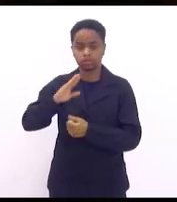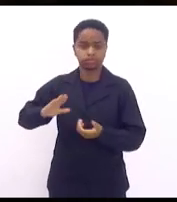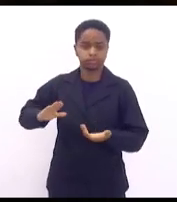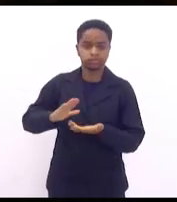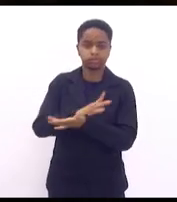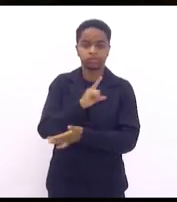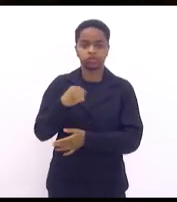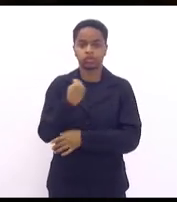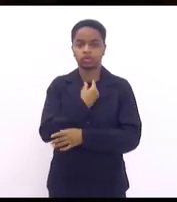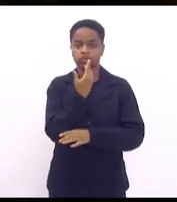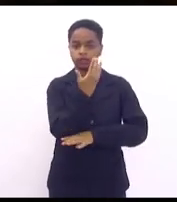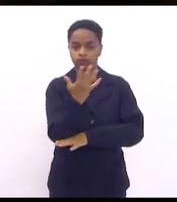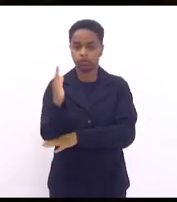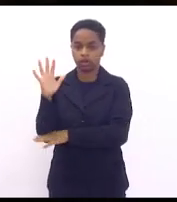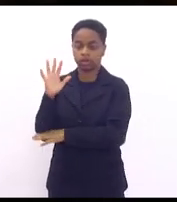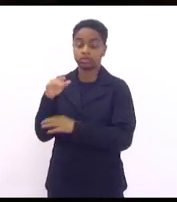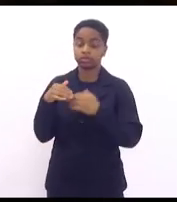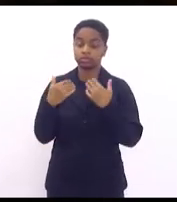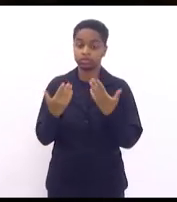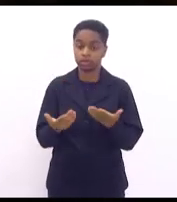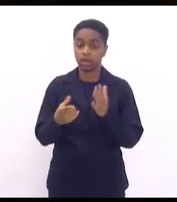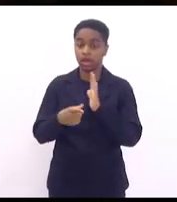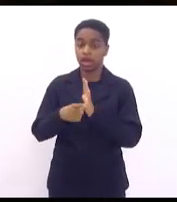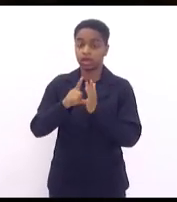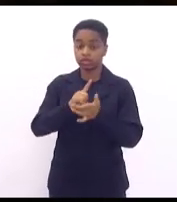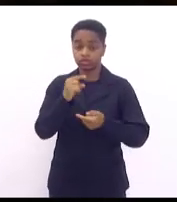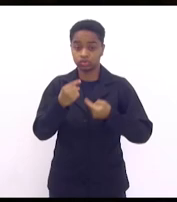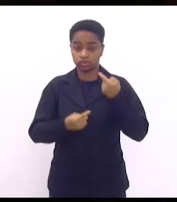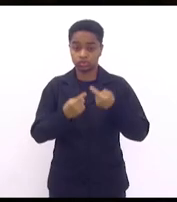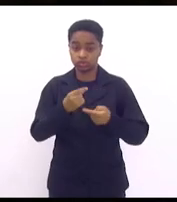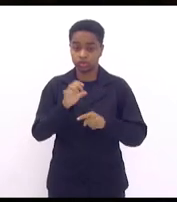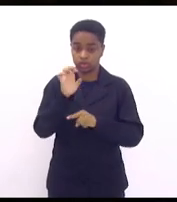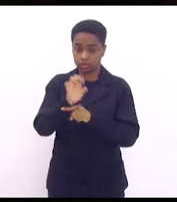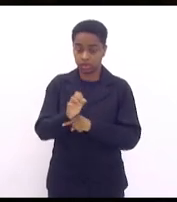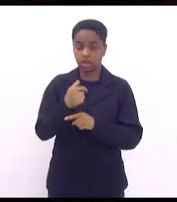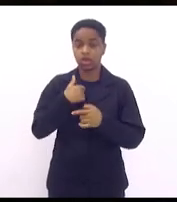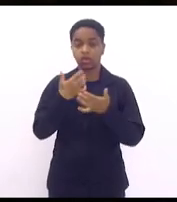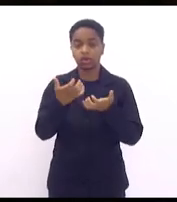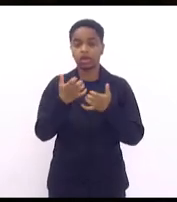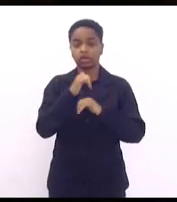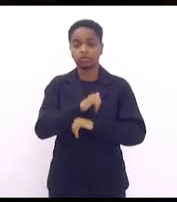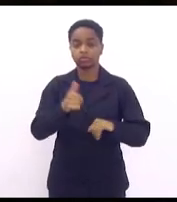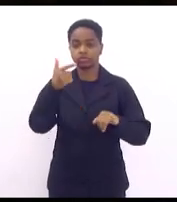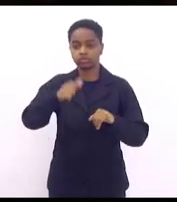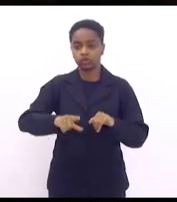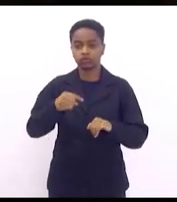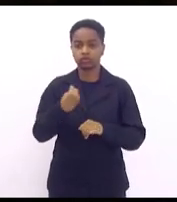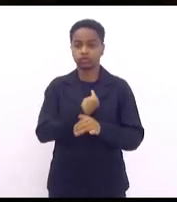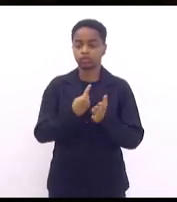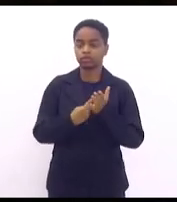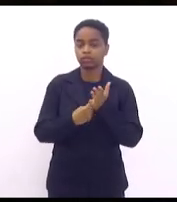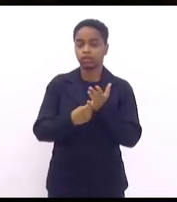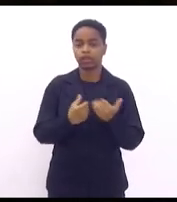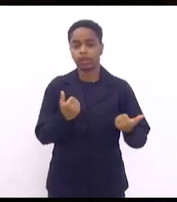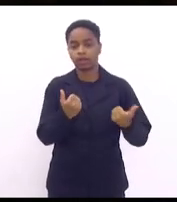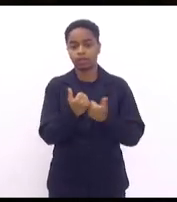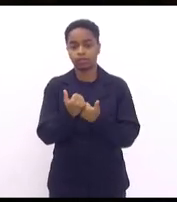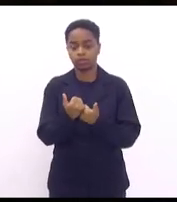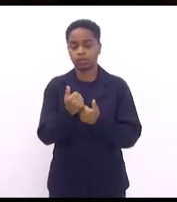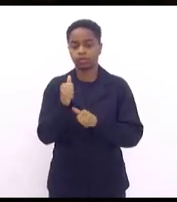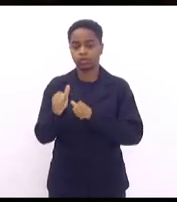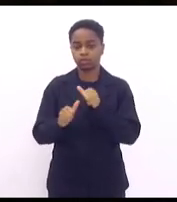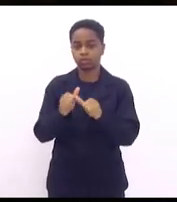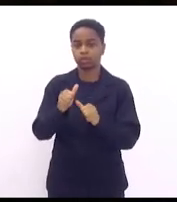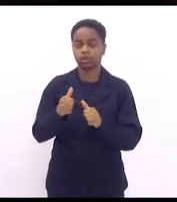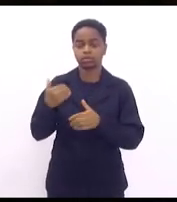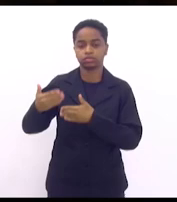nossas florestas. Então, antes de fazer uma discussão estadual, quero aqui reforçar o nosso compromisso de ser base e de apoiar as mudanças